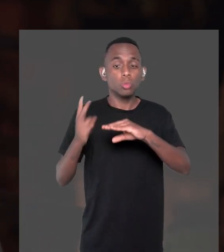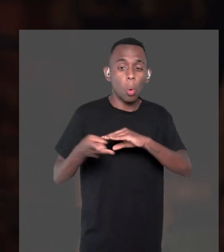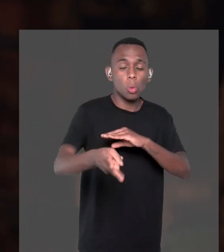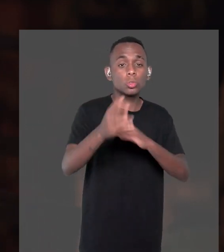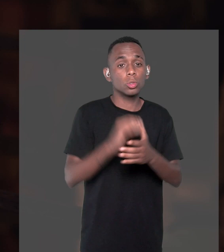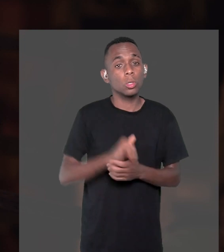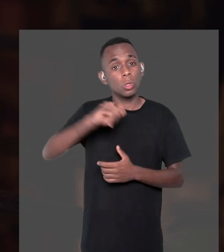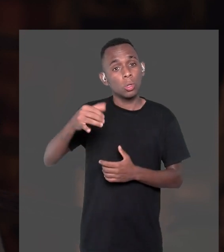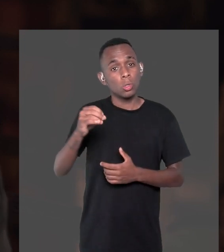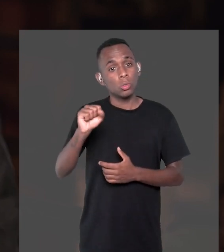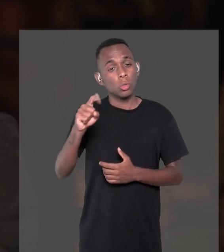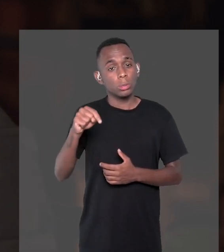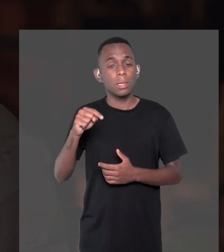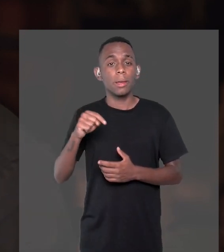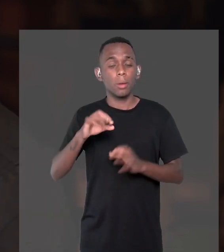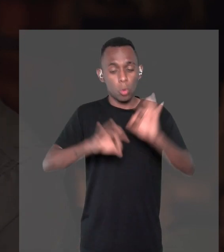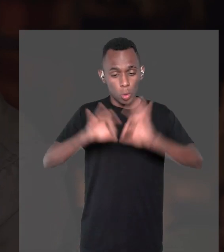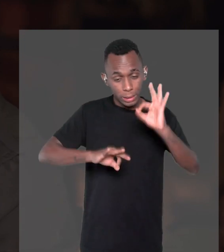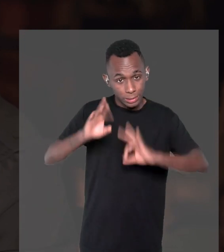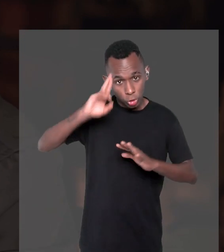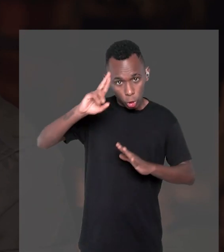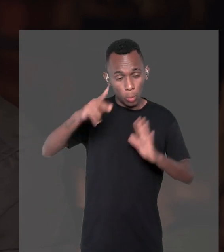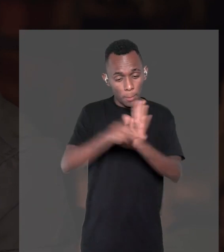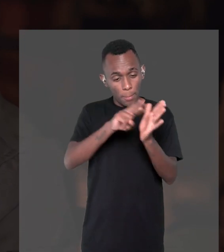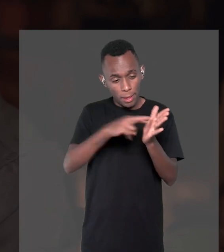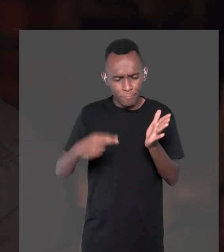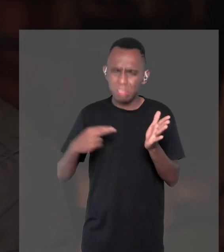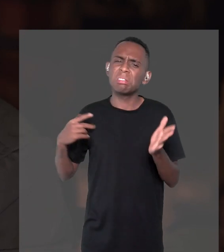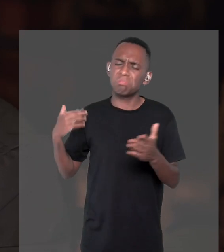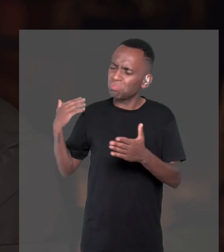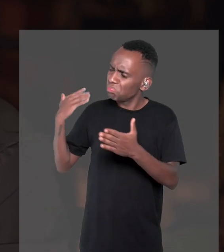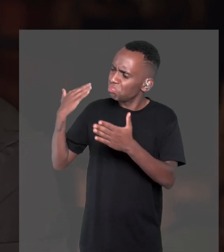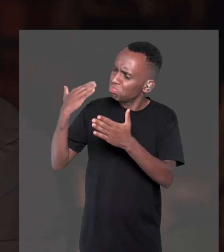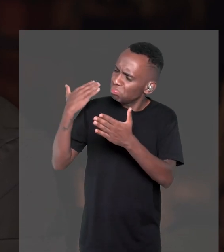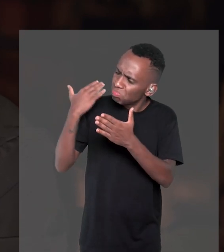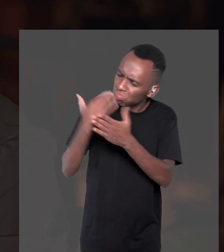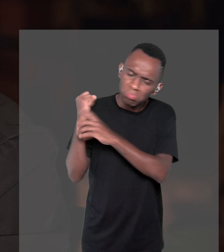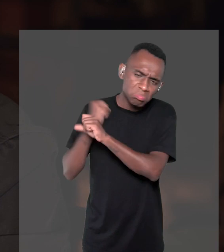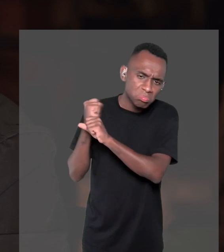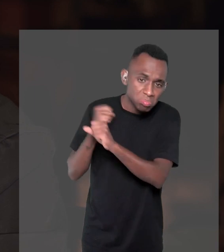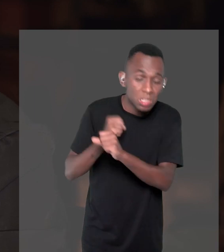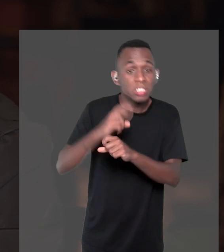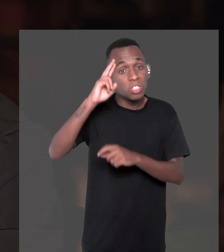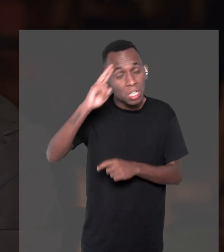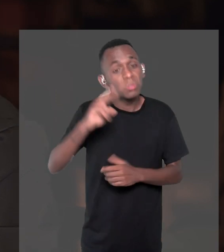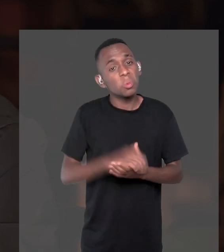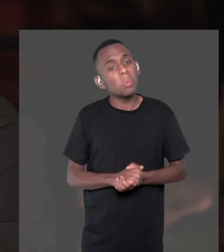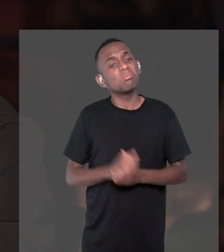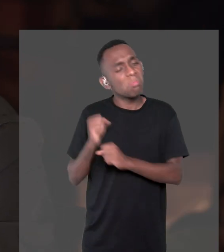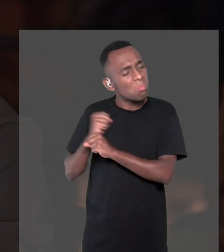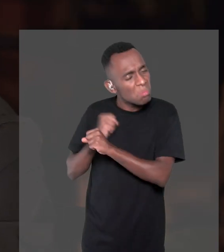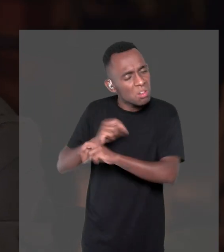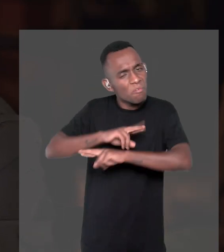caprichada, ela não é fina, né, que é a revista fininha. E que público é esse para